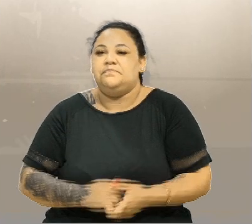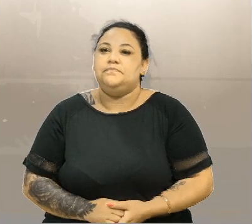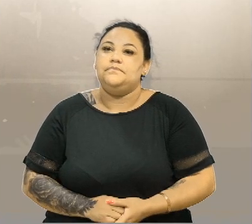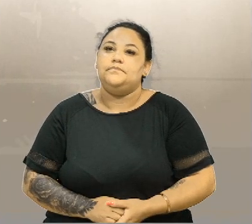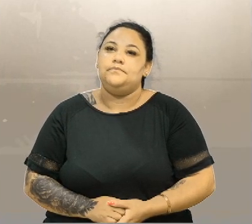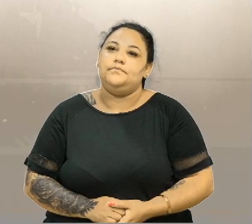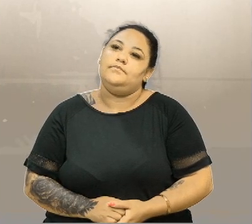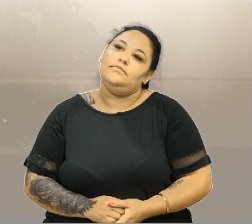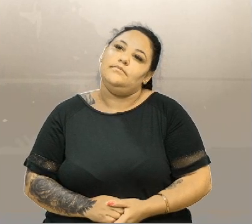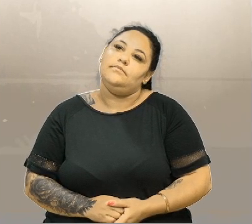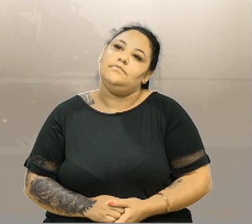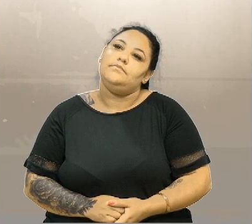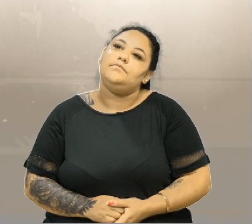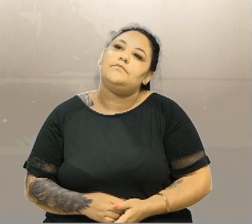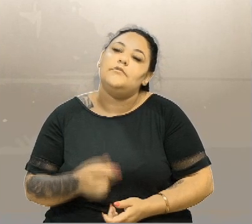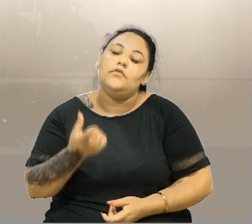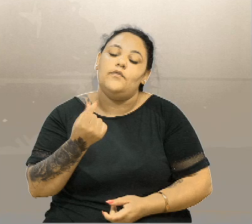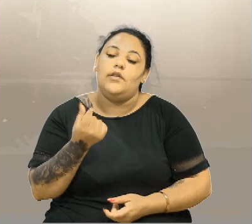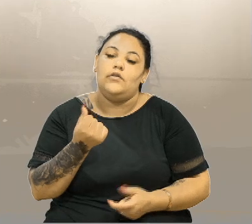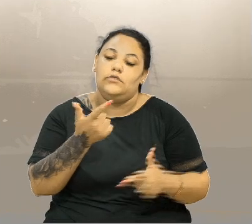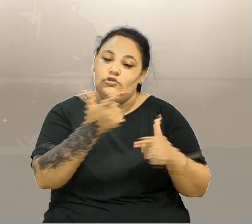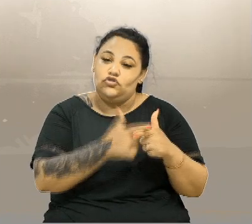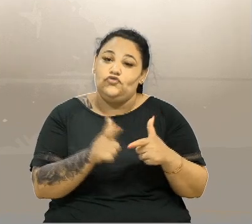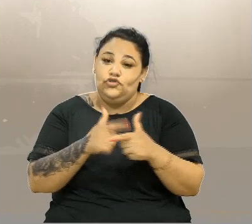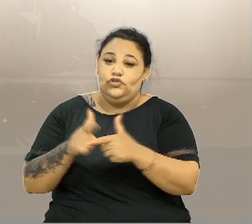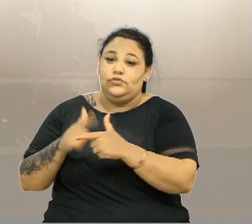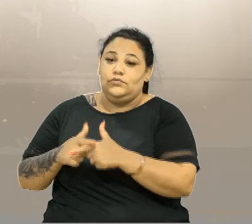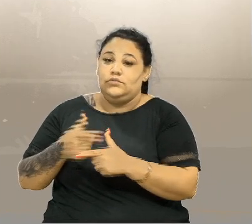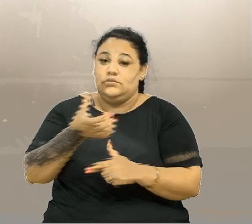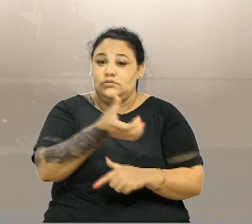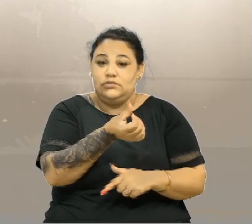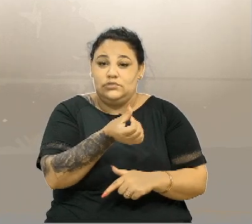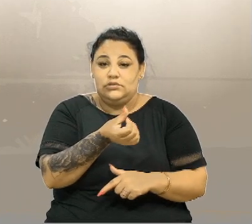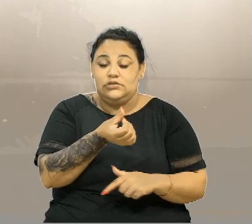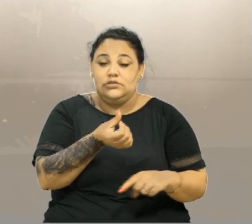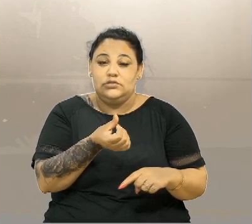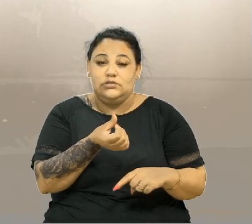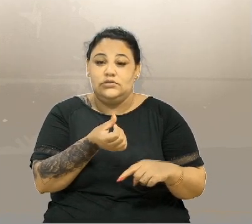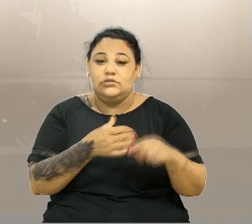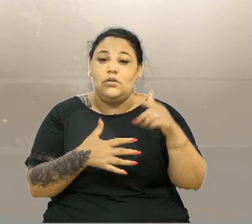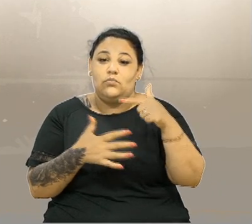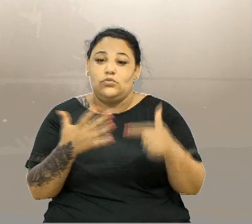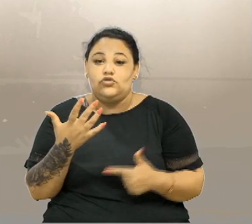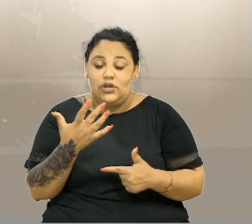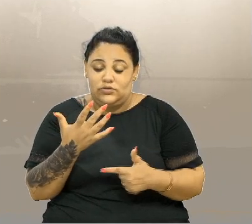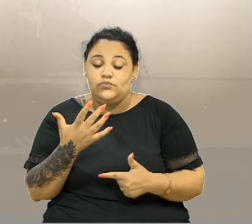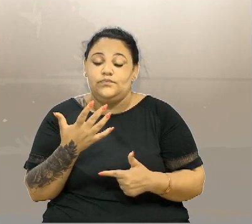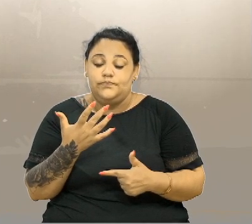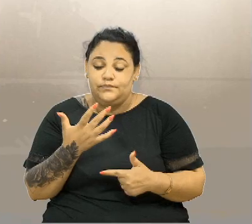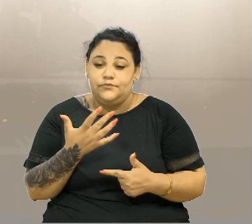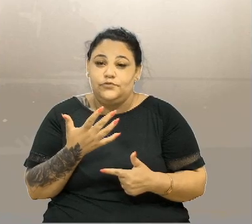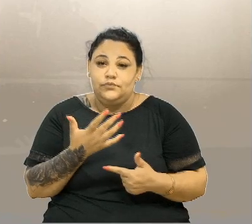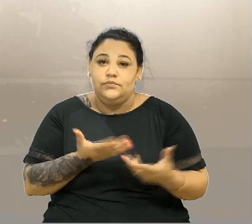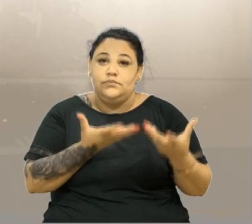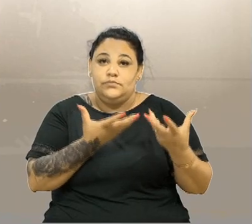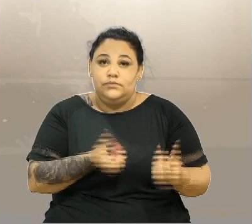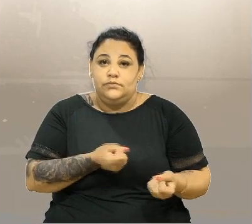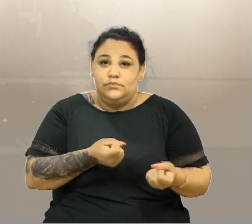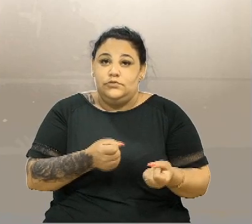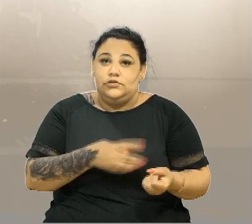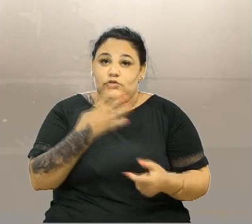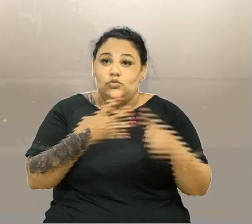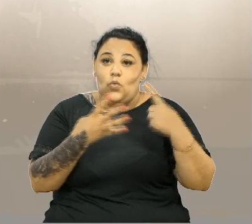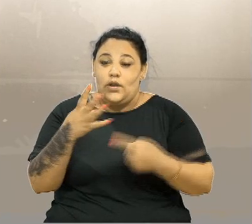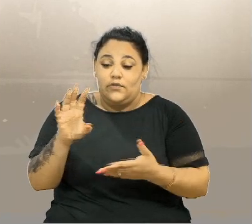Então, os valores eles vão ser divididos, são 6 projetos que estão em votação e os 4 primeiros receberão recursos.